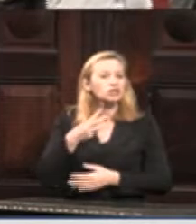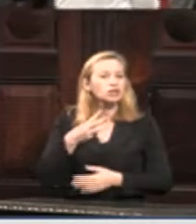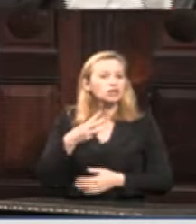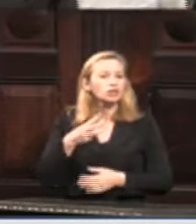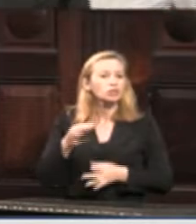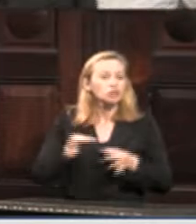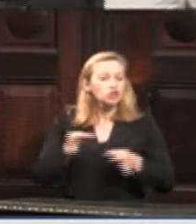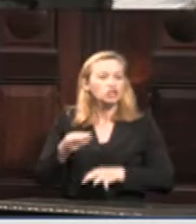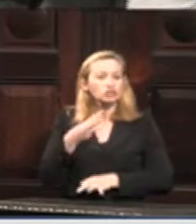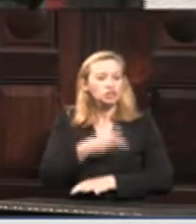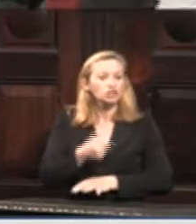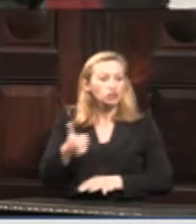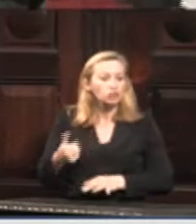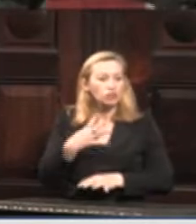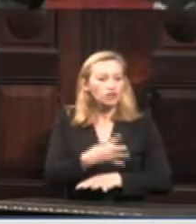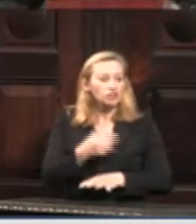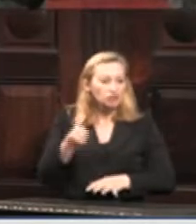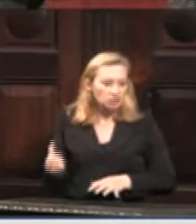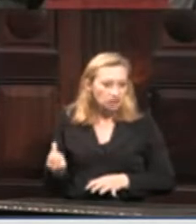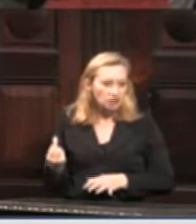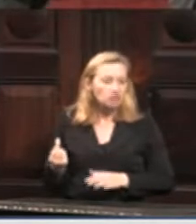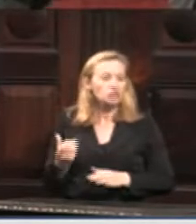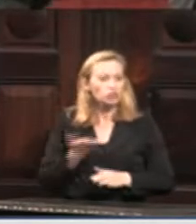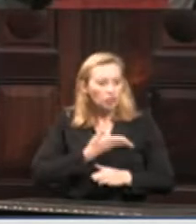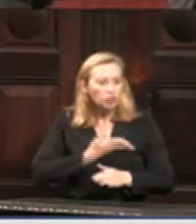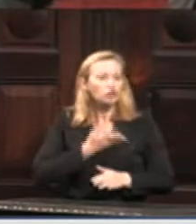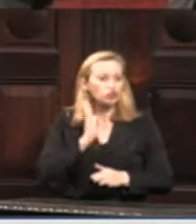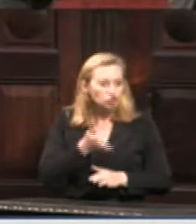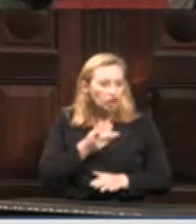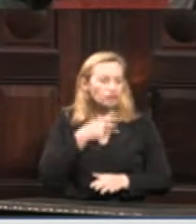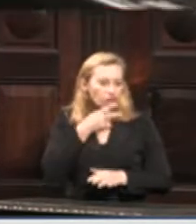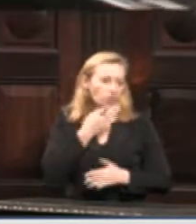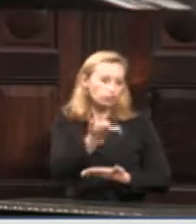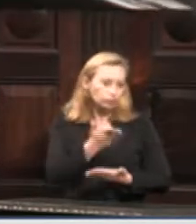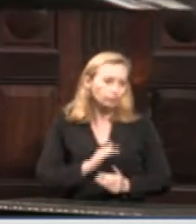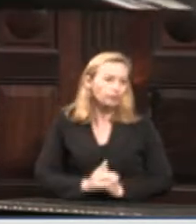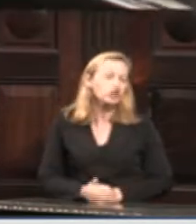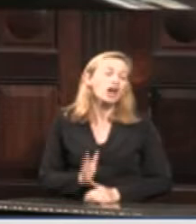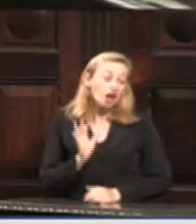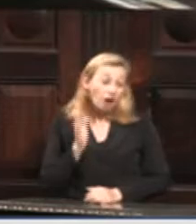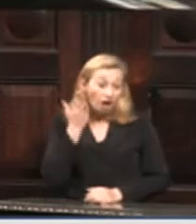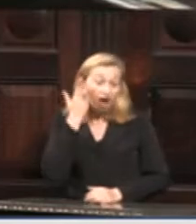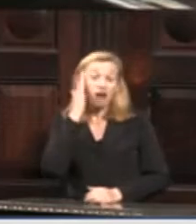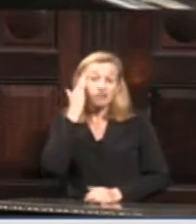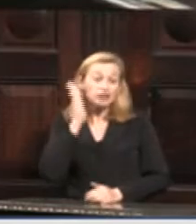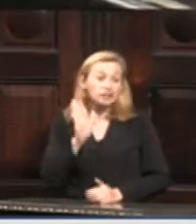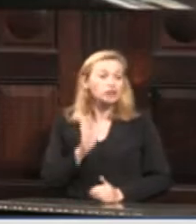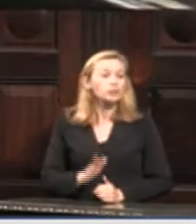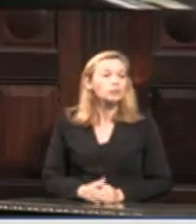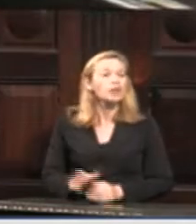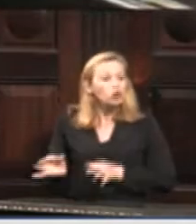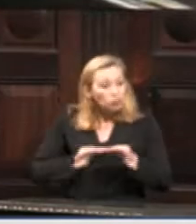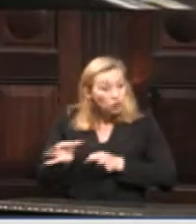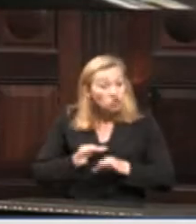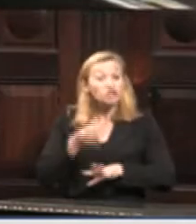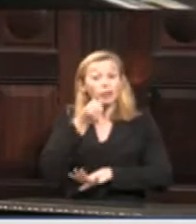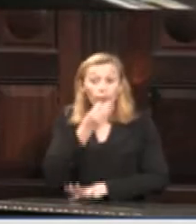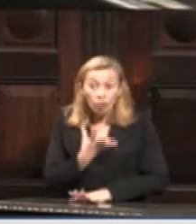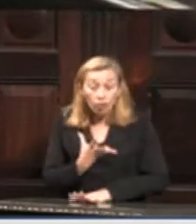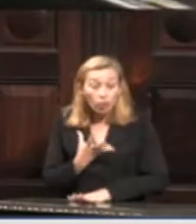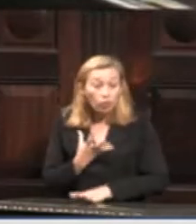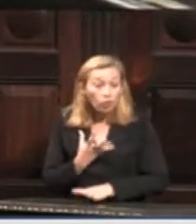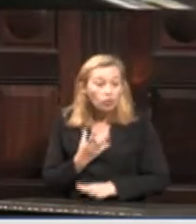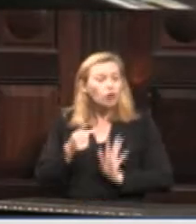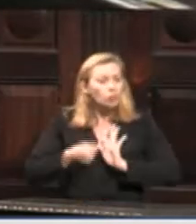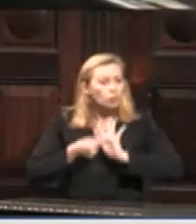Márcia Giovani, que Vossa Excelência fez uma questão de ordem em relação à emenda. Sim, exatamente. Então, senhor presidente, o projeto é excelente, o